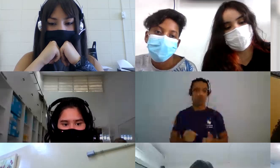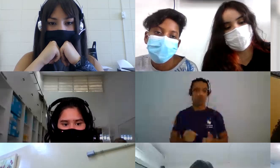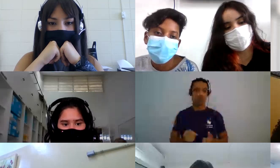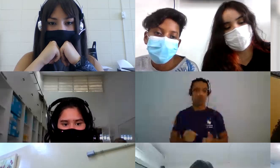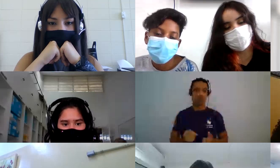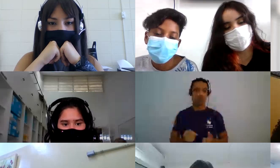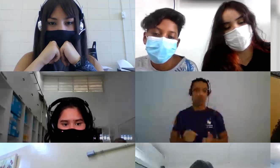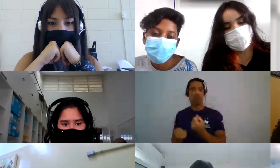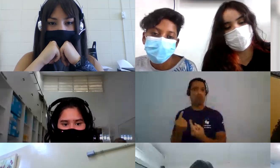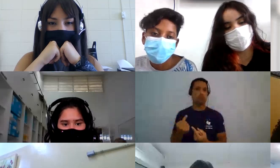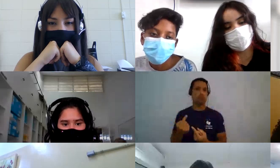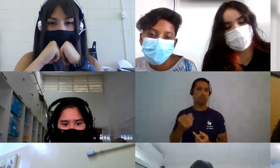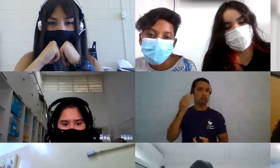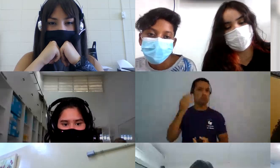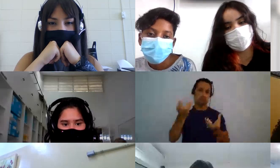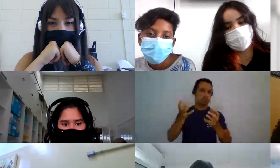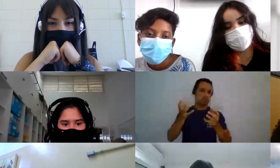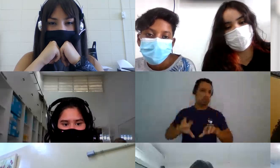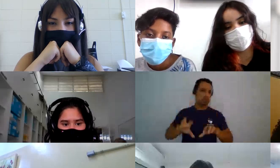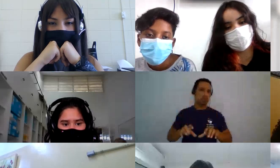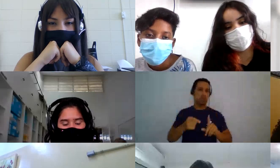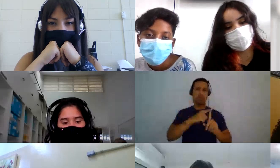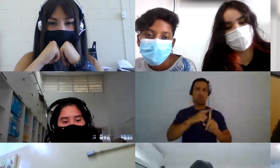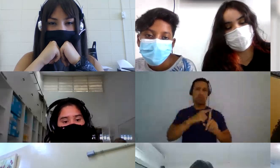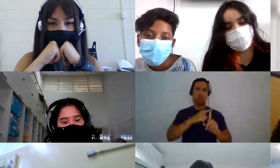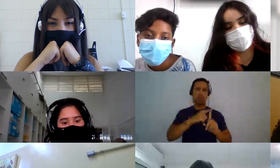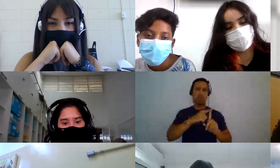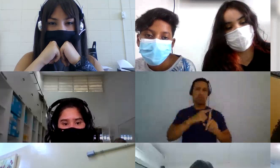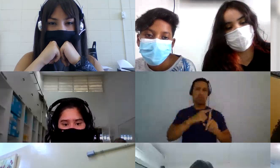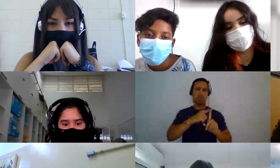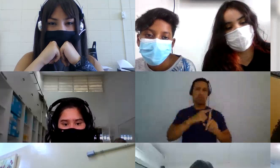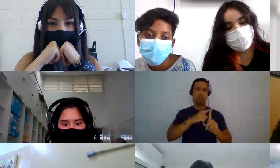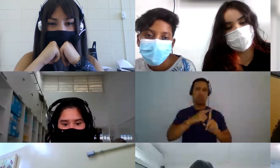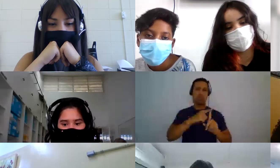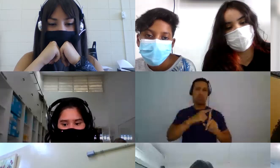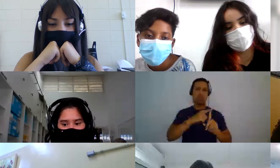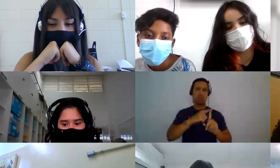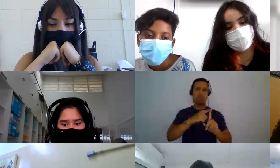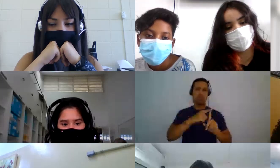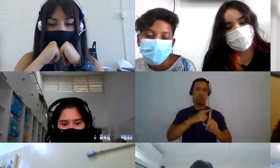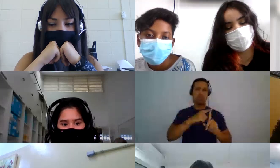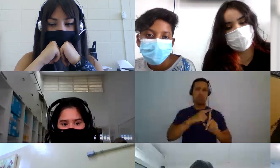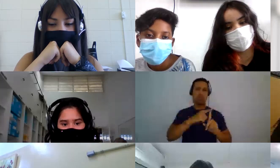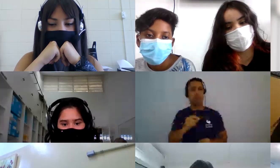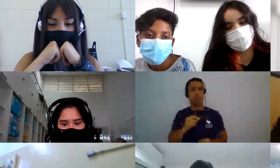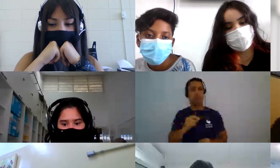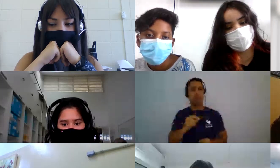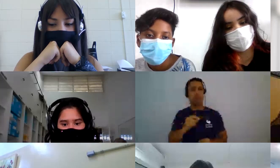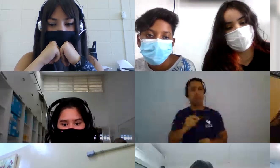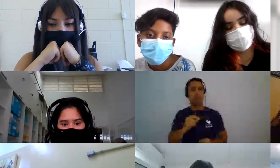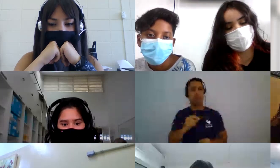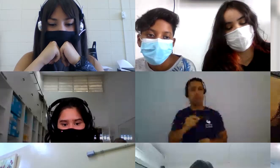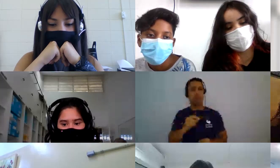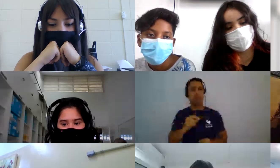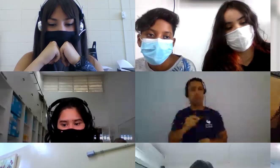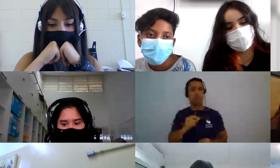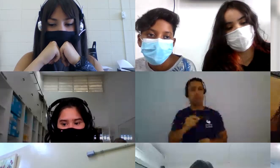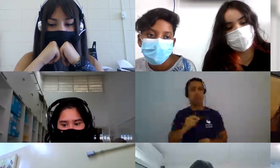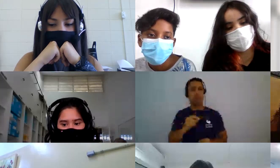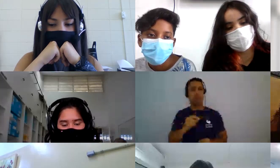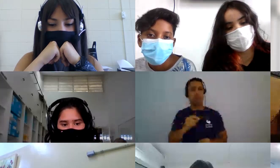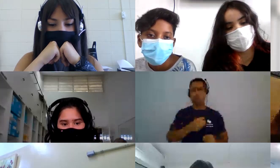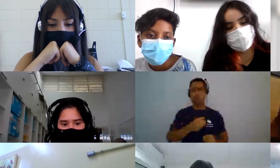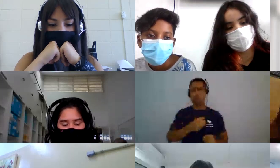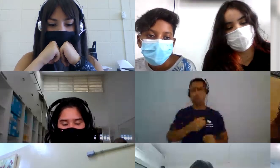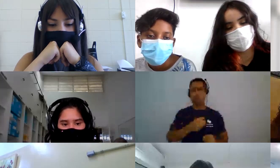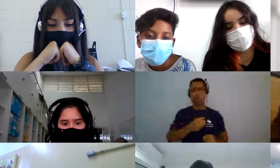de vocês aqui já pensa assim, tipo, eu já decidi, nem filho eu quero ter? Alguém de vocês? Ou tá cedo ainda pensar nisso? Né? Mas